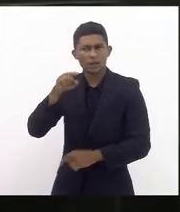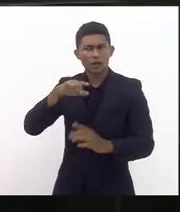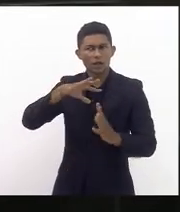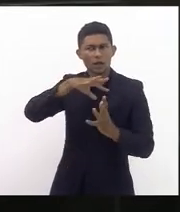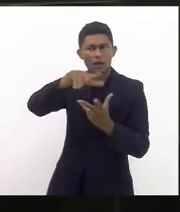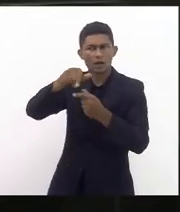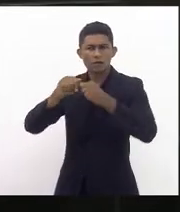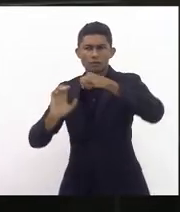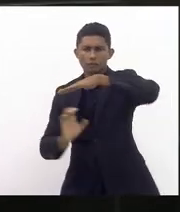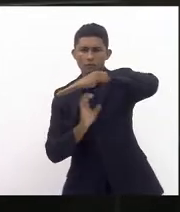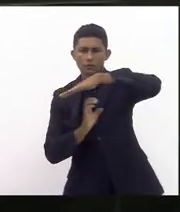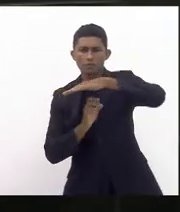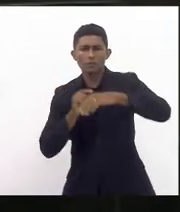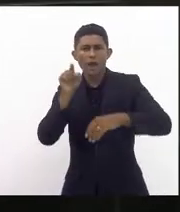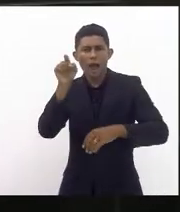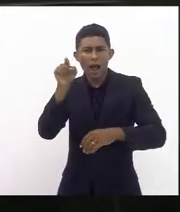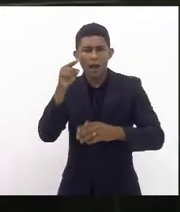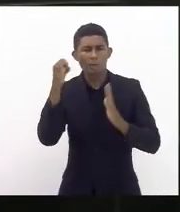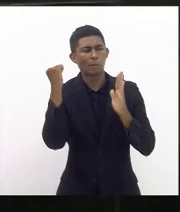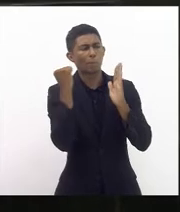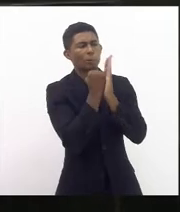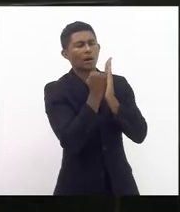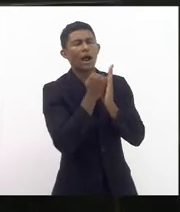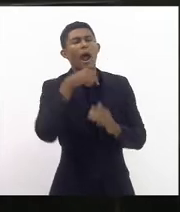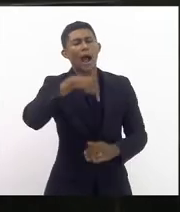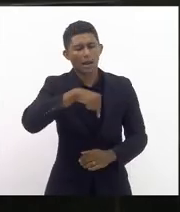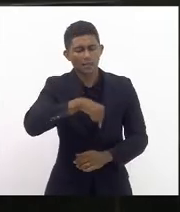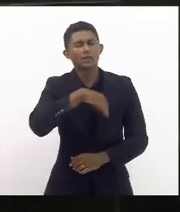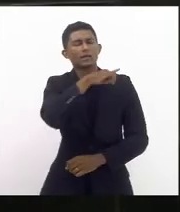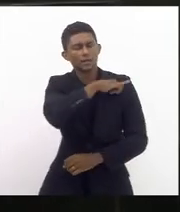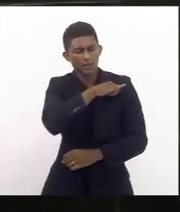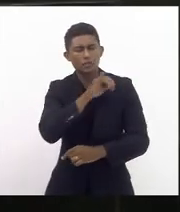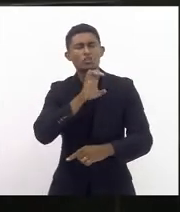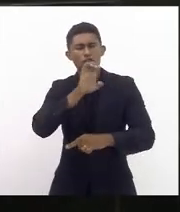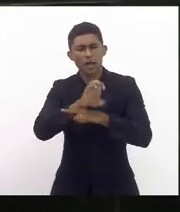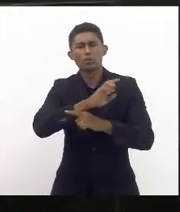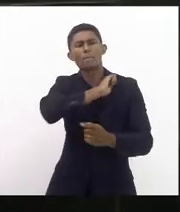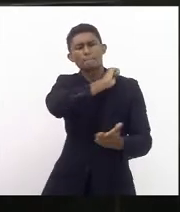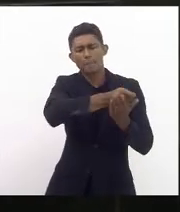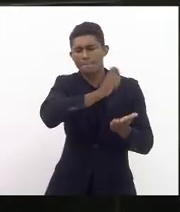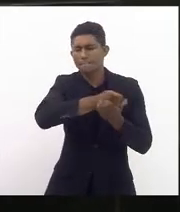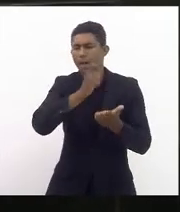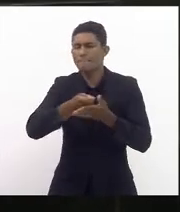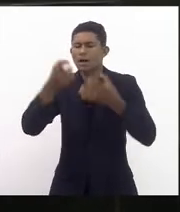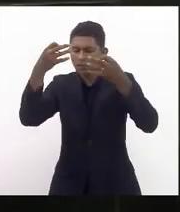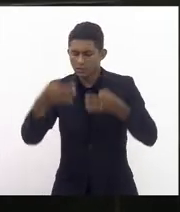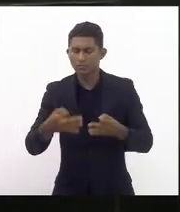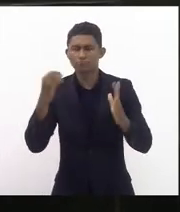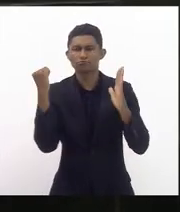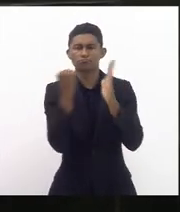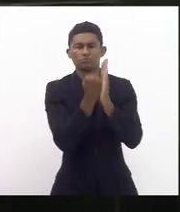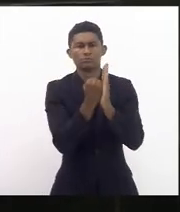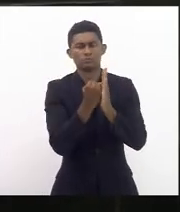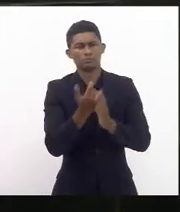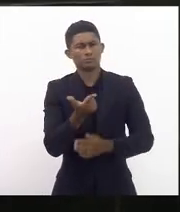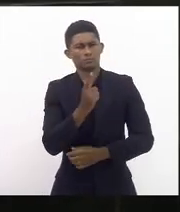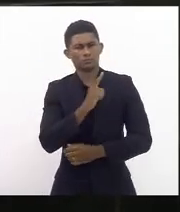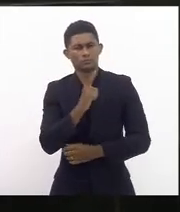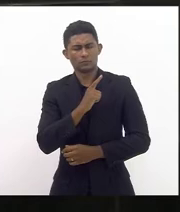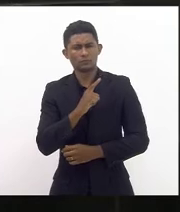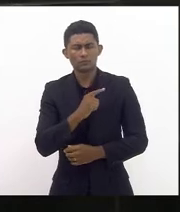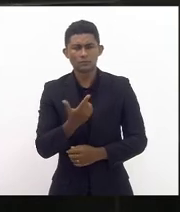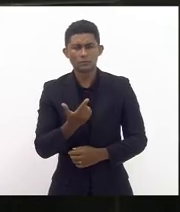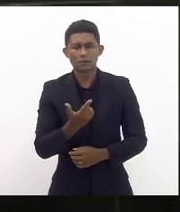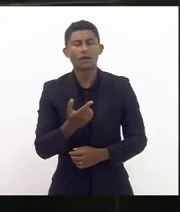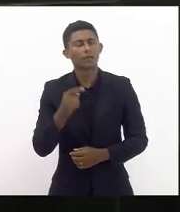o selo de bom pagador, através de uma nota de crédito em escala global, que o destacava,